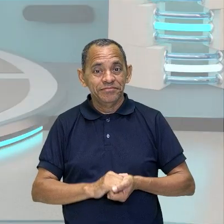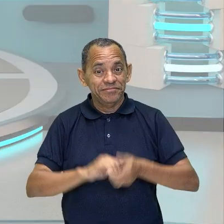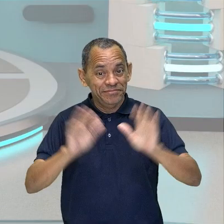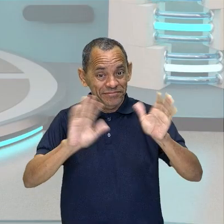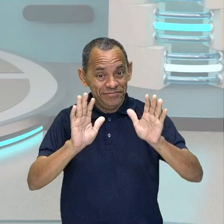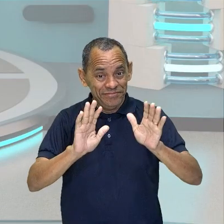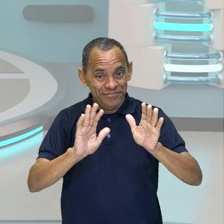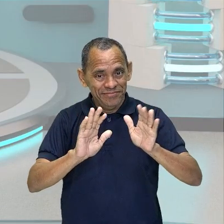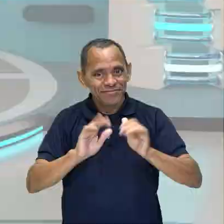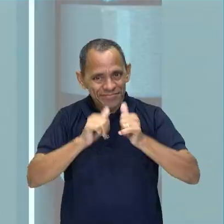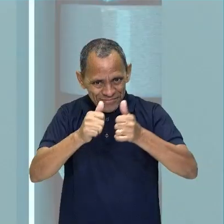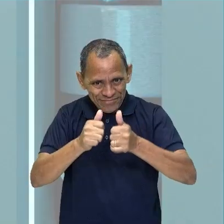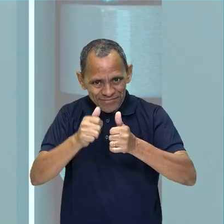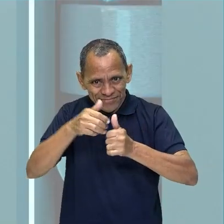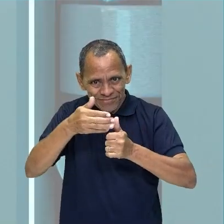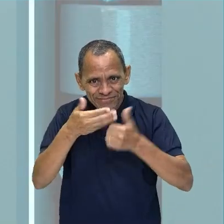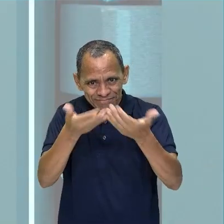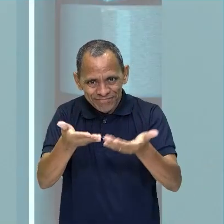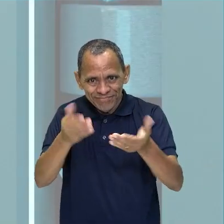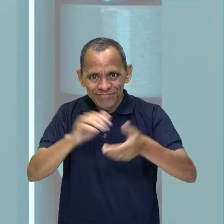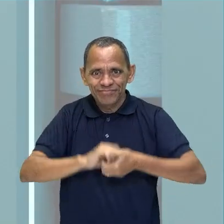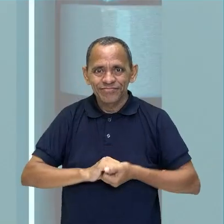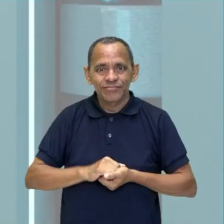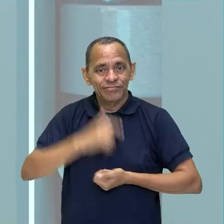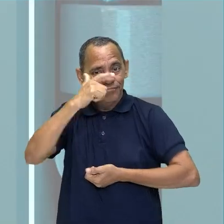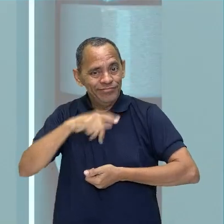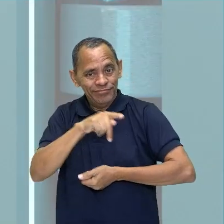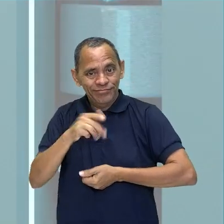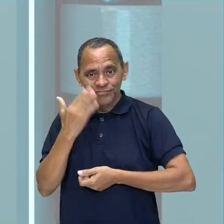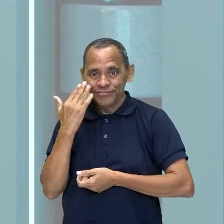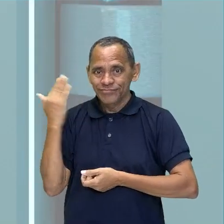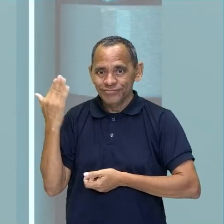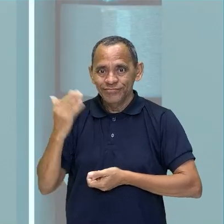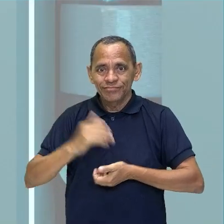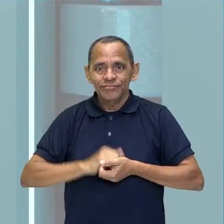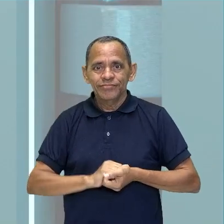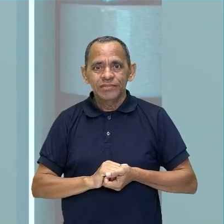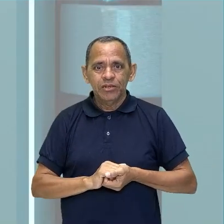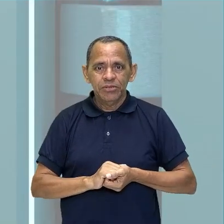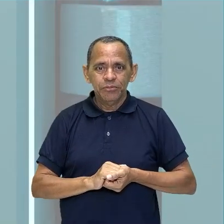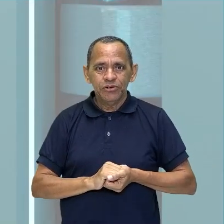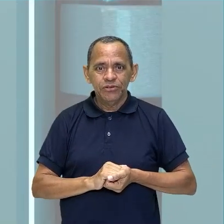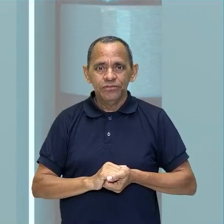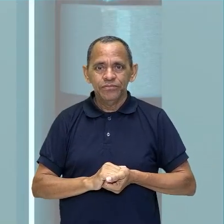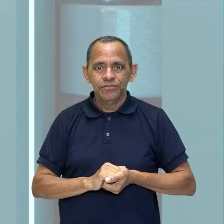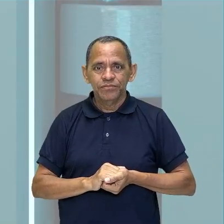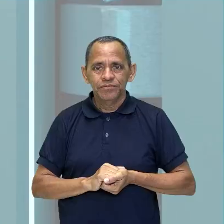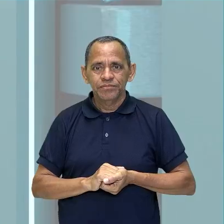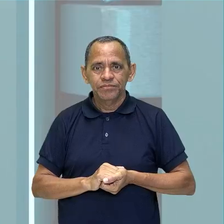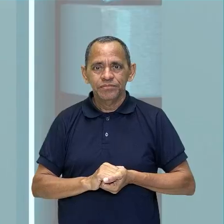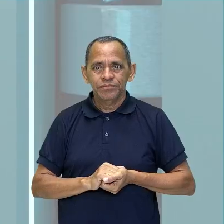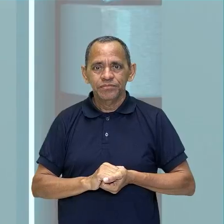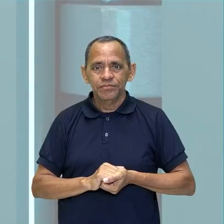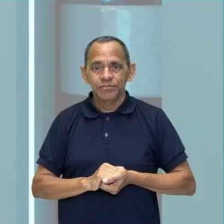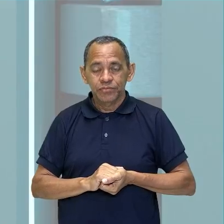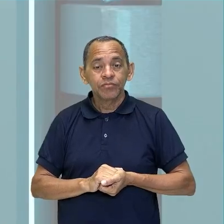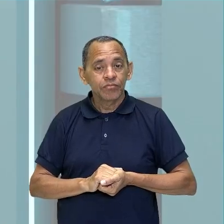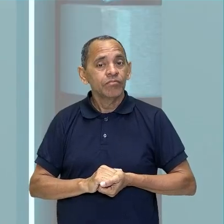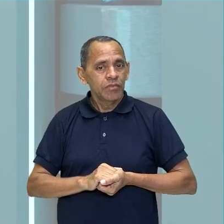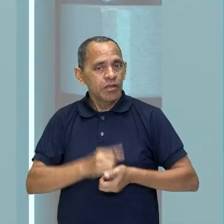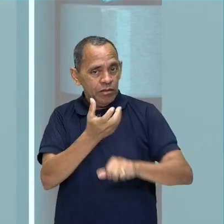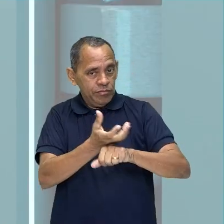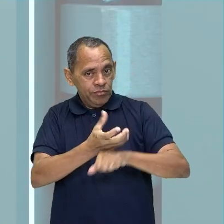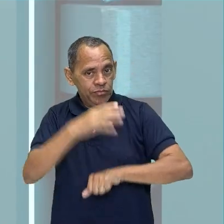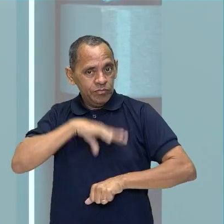Olá, tudo bem com vocês? Eu sou a professora Dinanci Silva e convido todos vocês para a nossa aula de língua portuguesa.